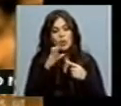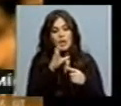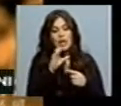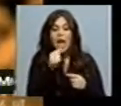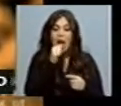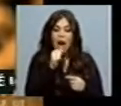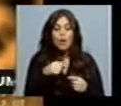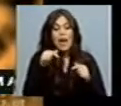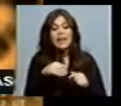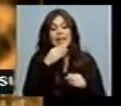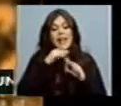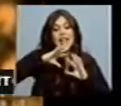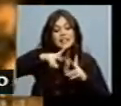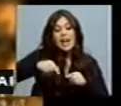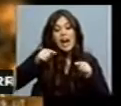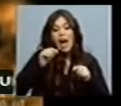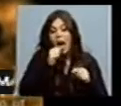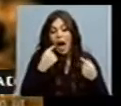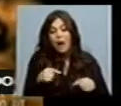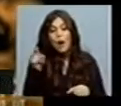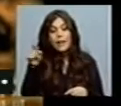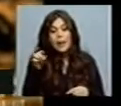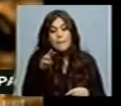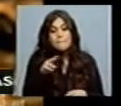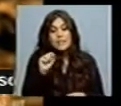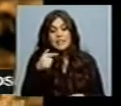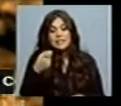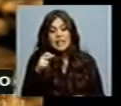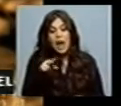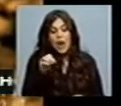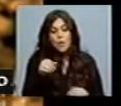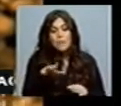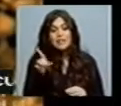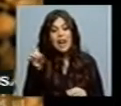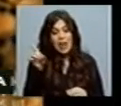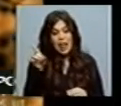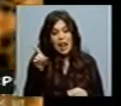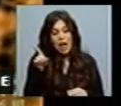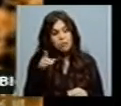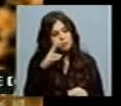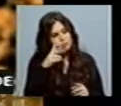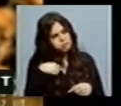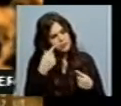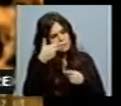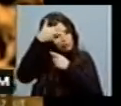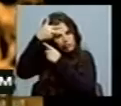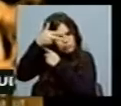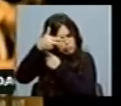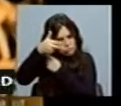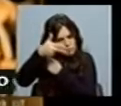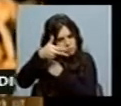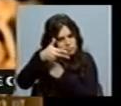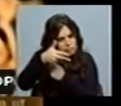como nós sabemos, aqui é metano e aquilo que a Huygens também nos contou à medida que foi descendo, e foi uma